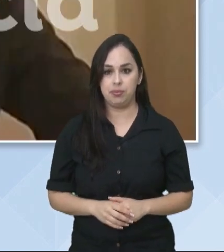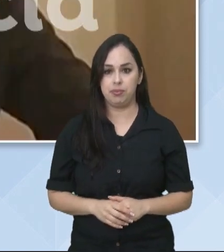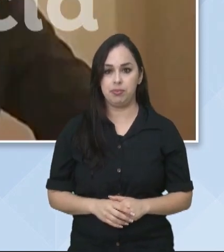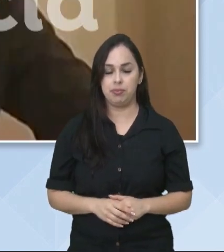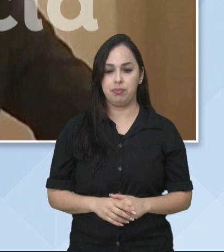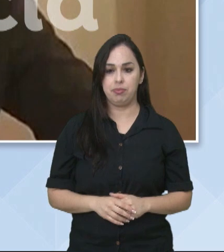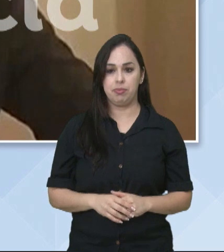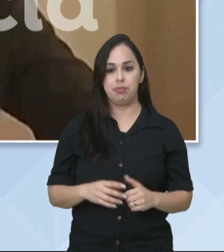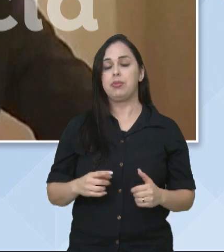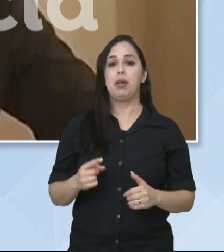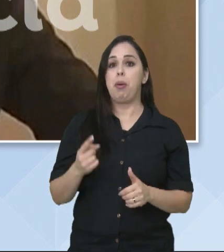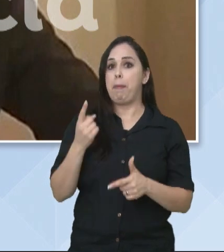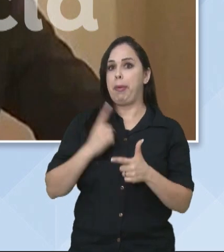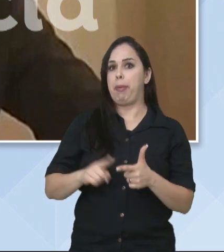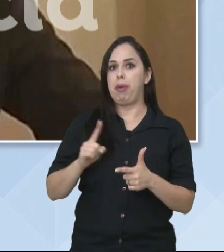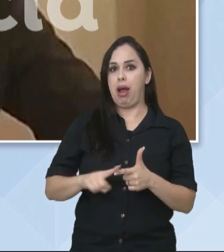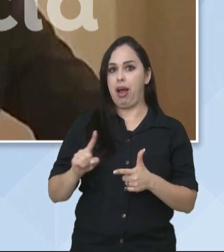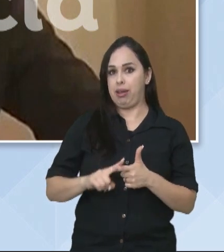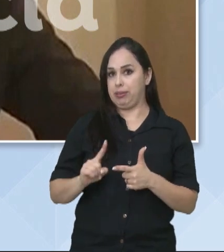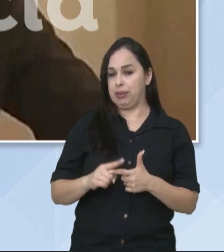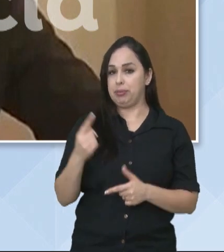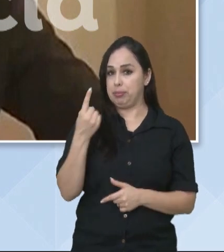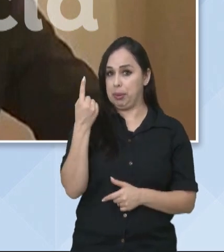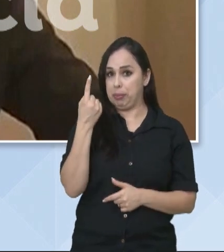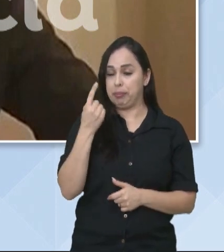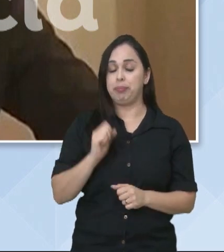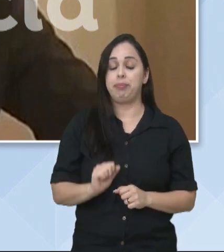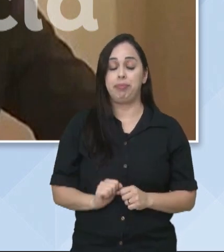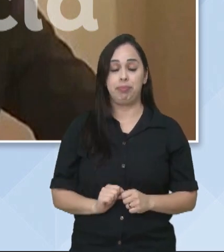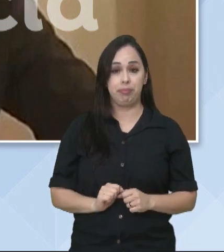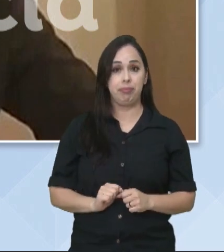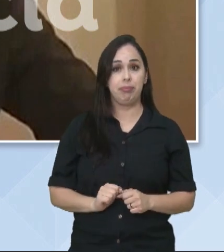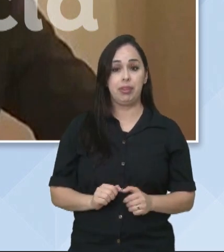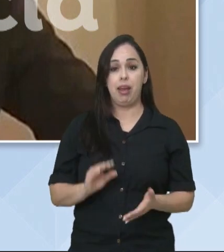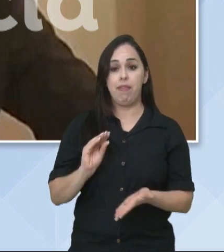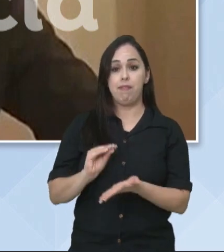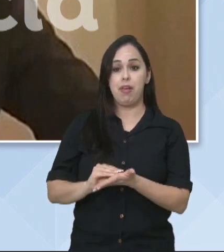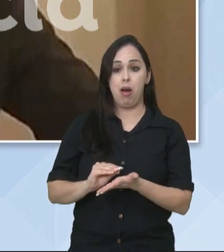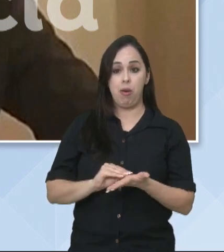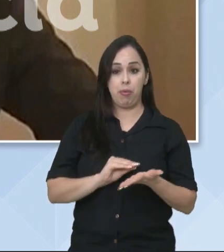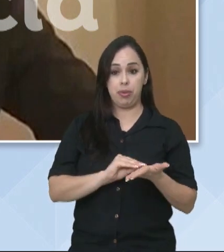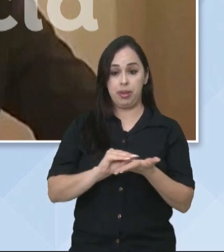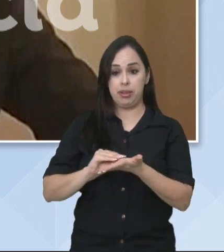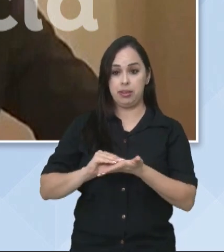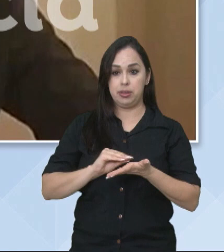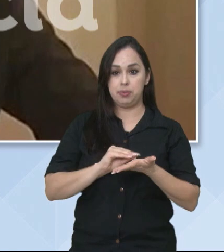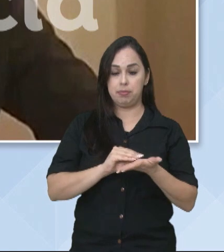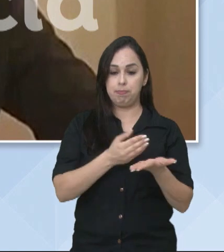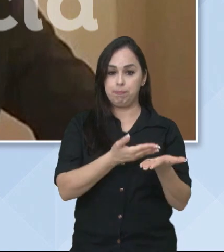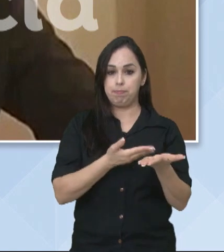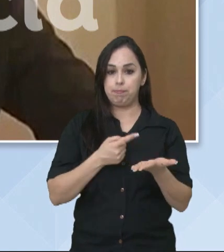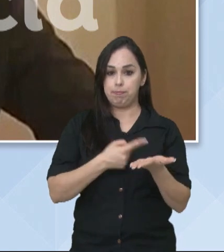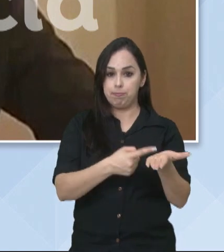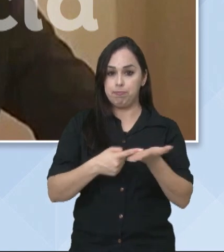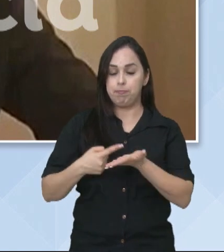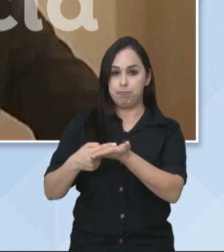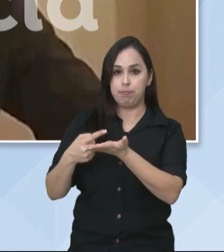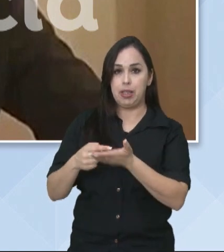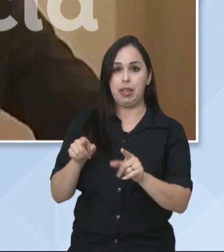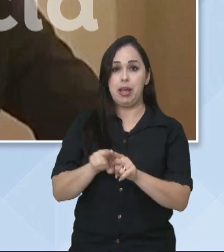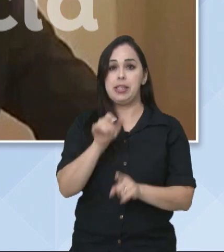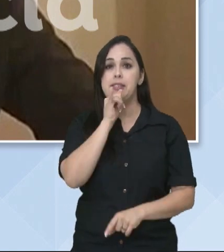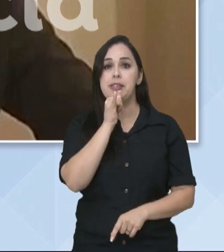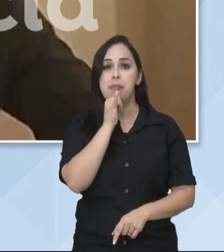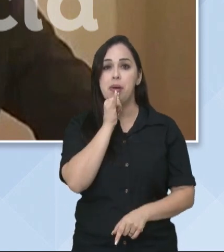o primeiro problema do presidente Bolsonaro foi a falta de diplomacia. Ele ofendeu a